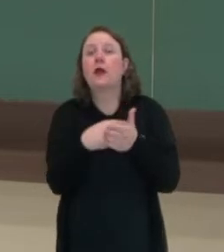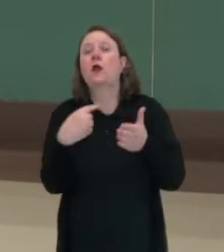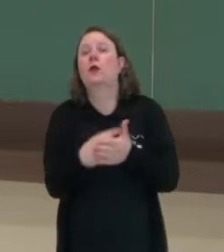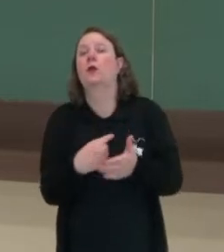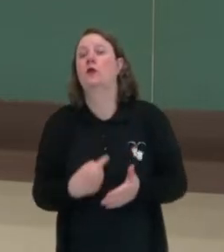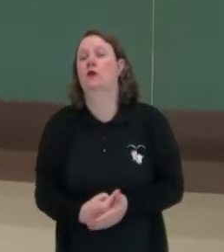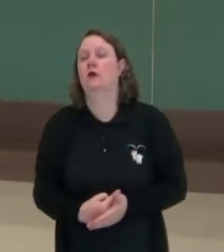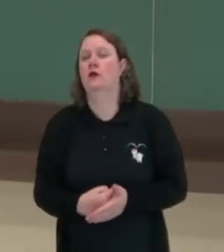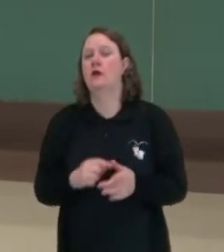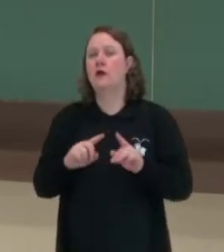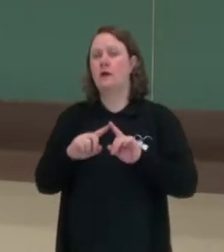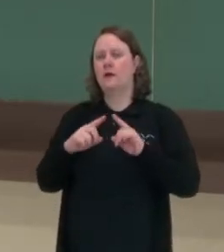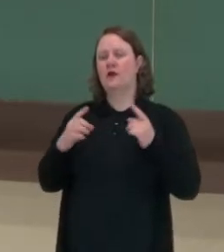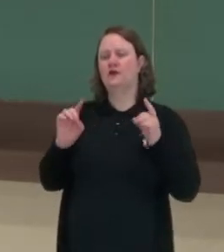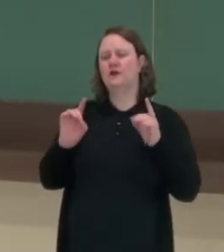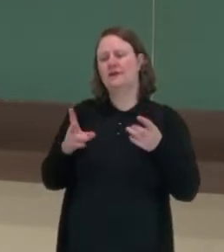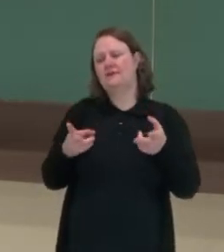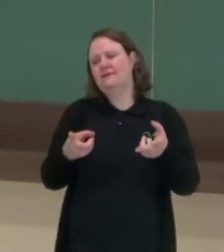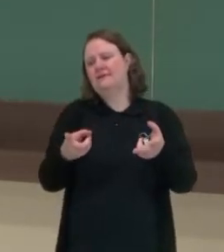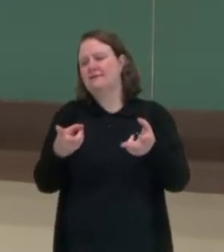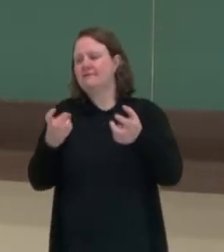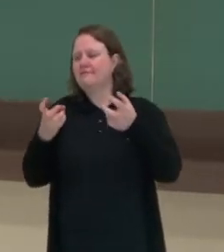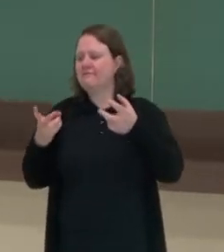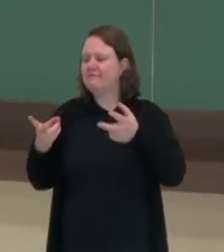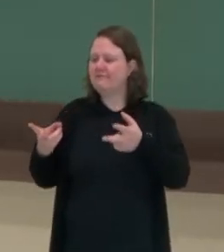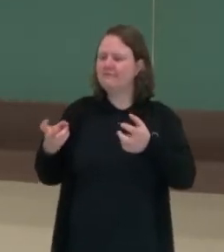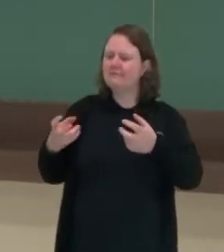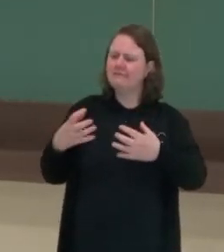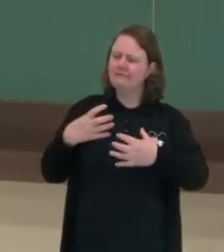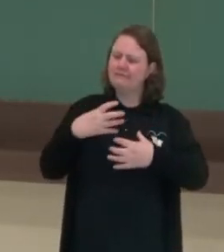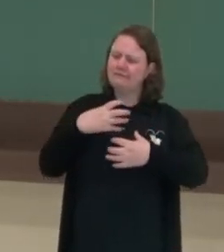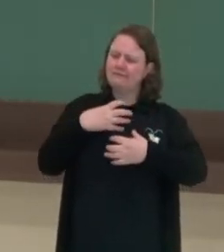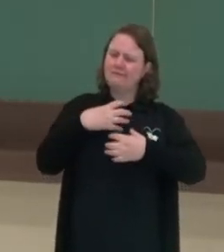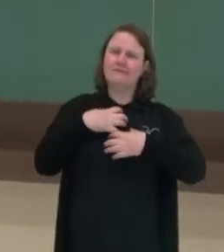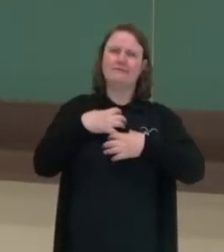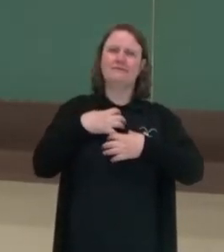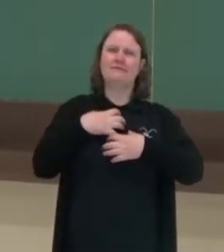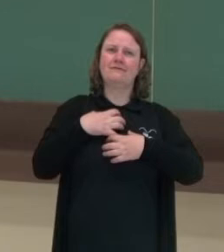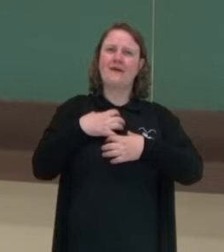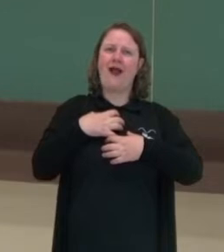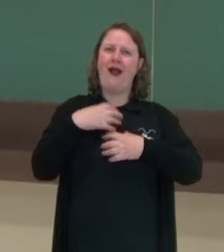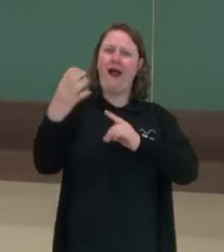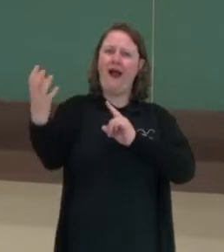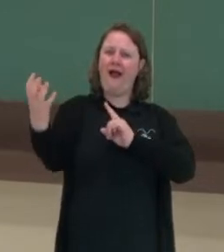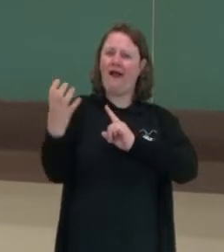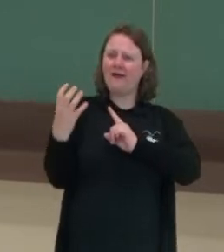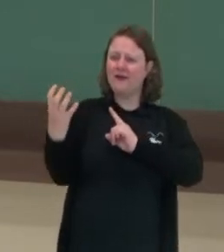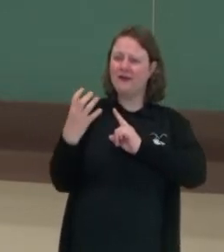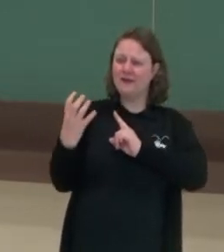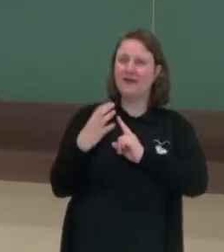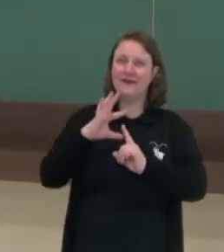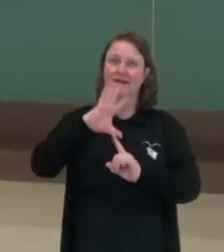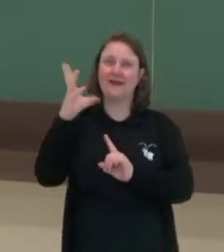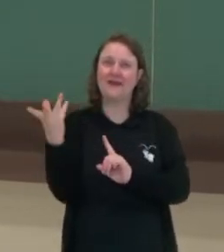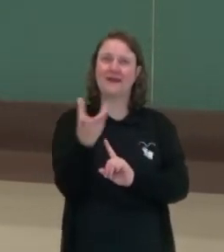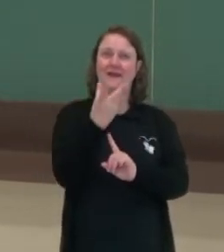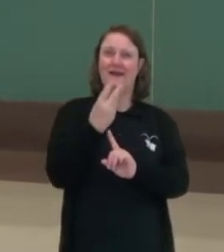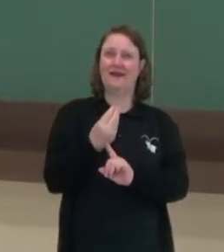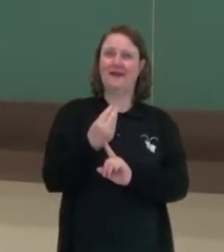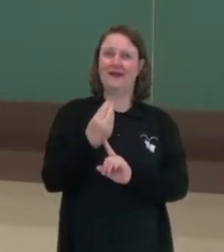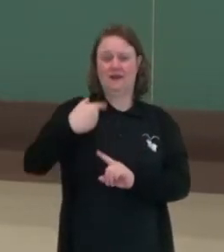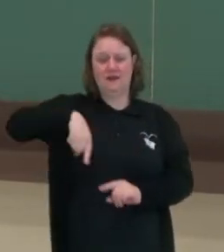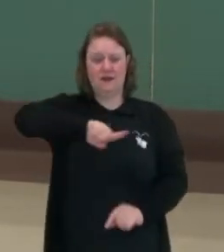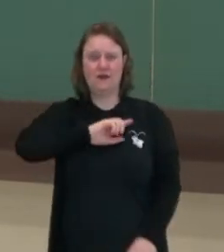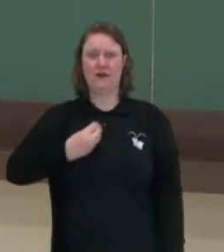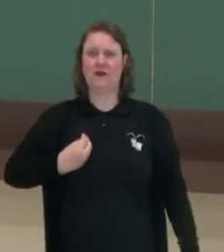só perceber e sentir. Isto é o que exerce a arte sobre você. Muitas vezes sem